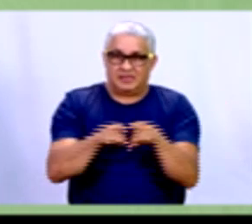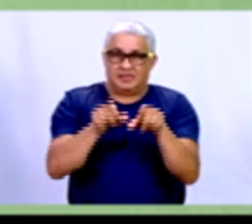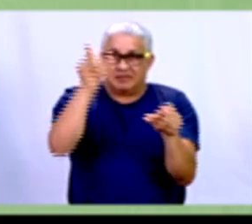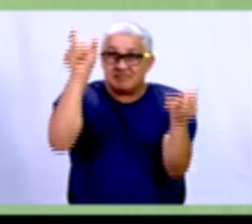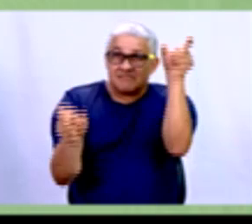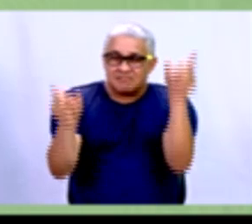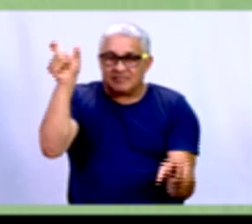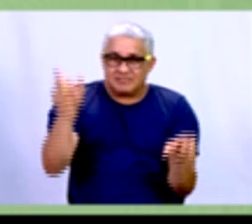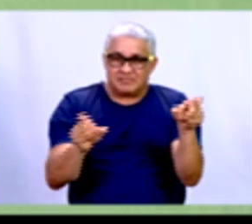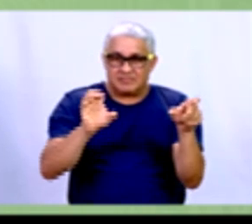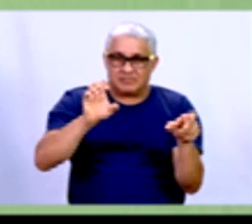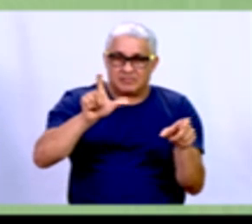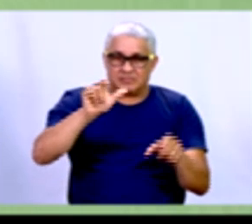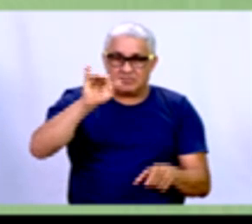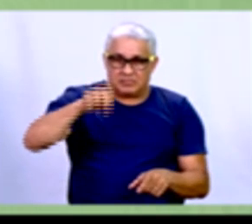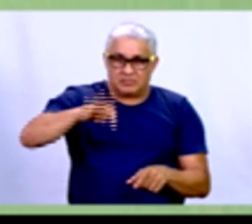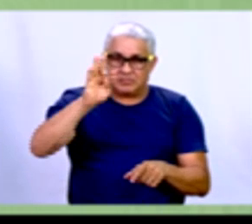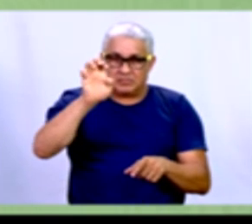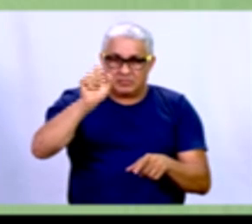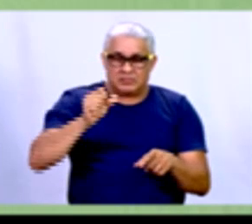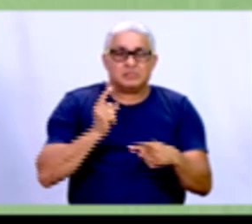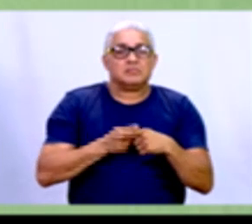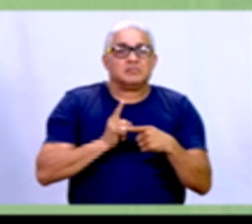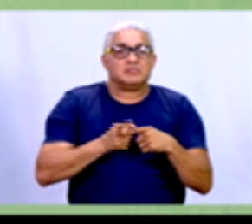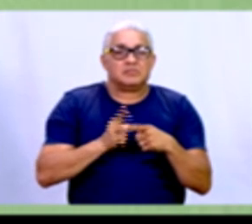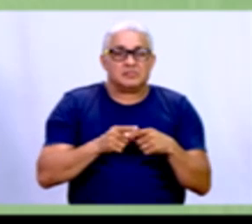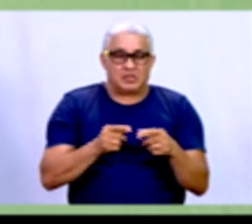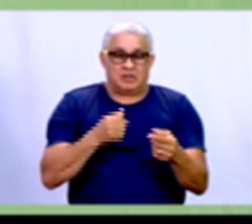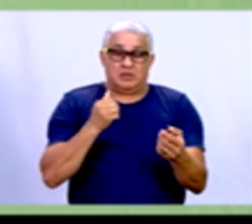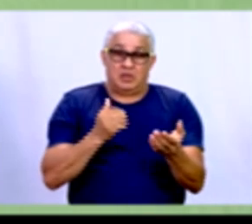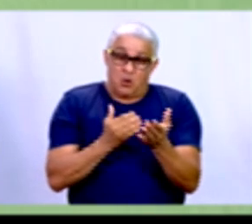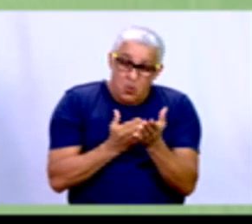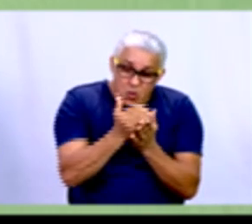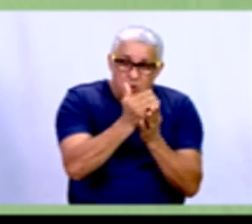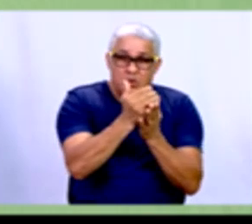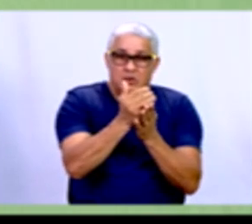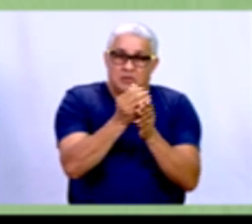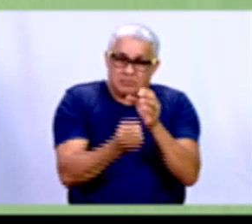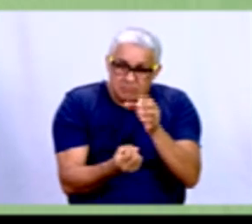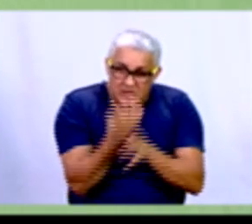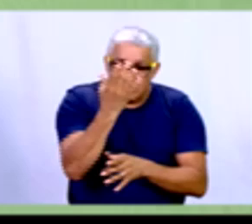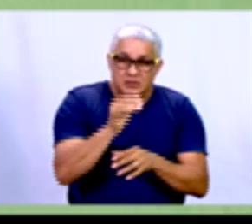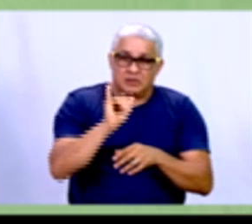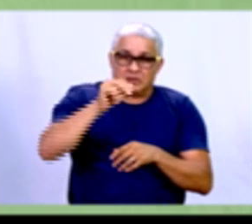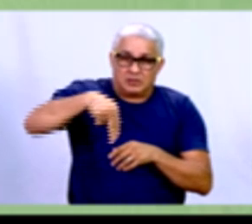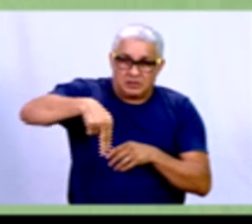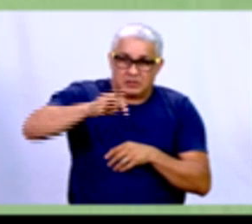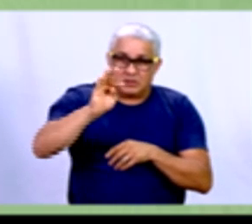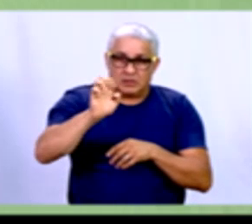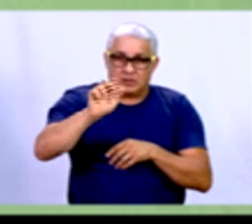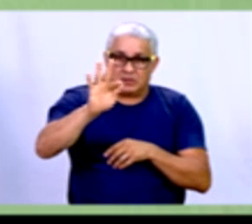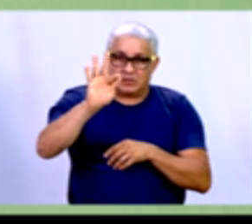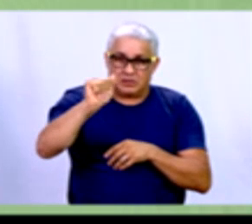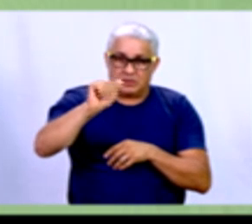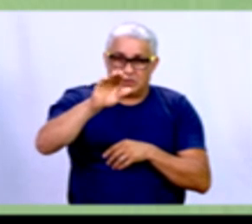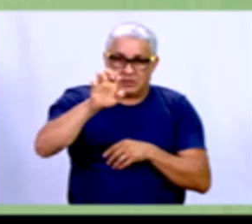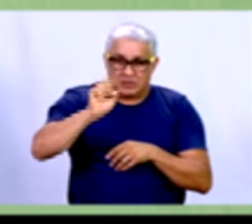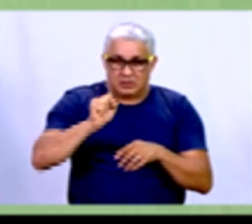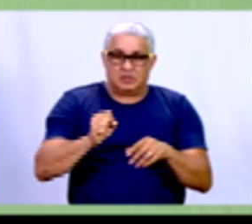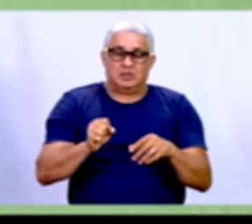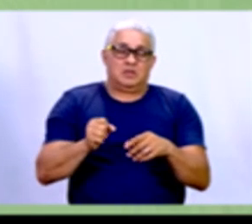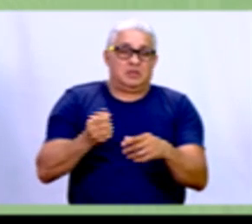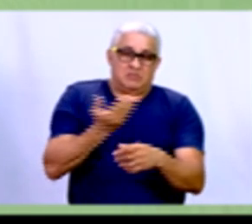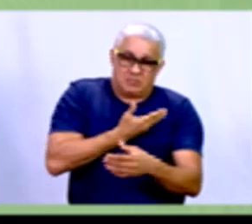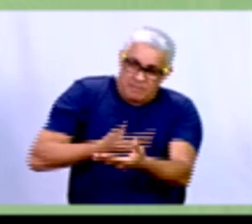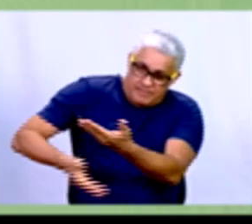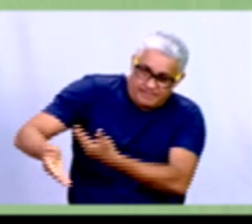aumentar essa intimidade? A partir do momento em que você cria interfaces que são amigáveis para os seus usuários, faz com que